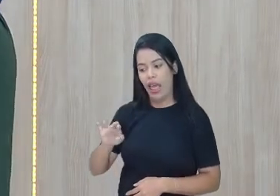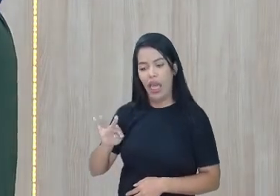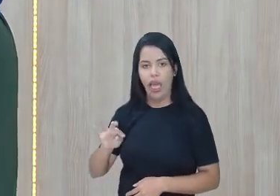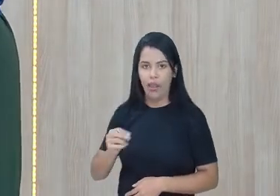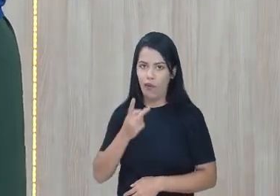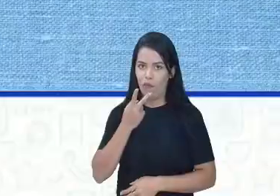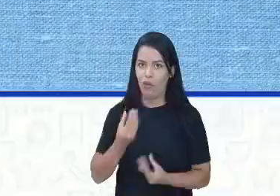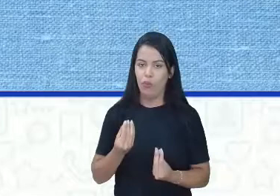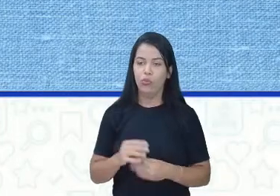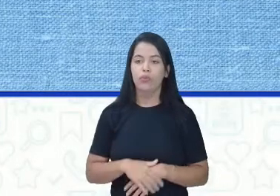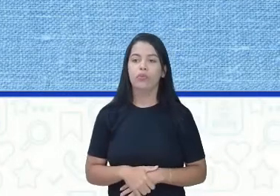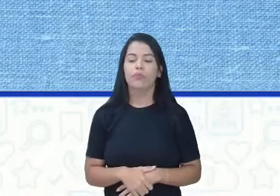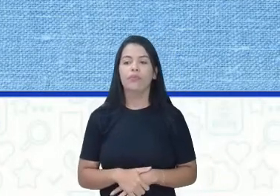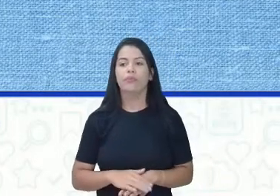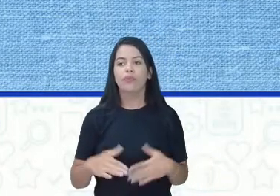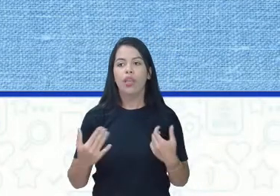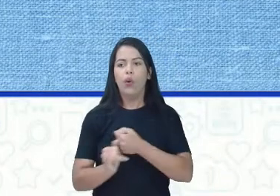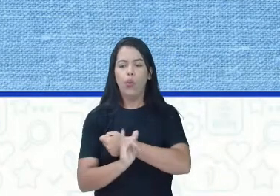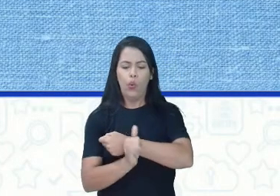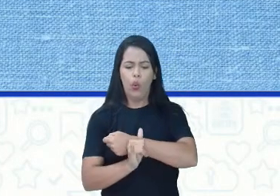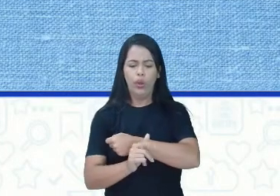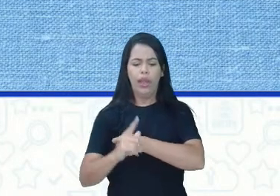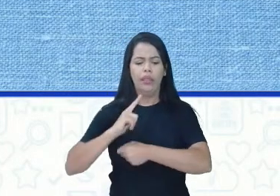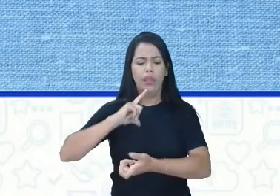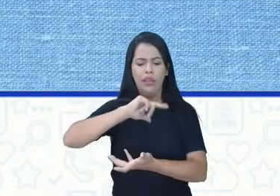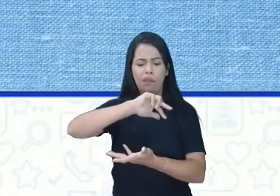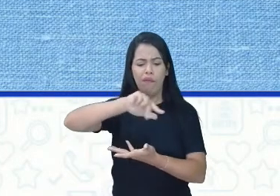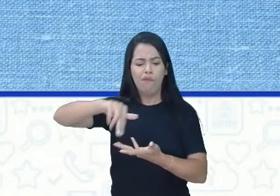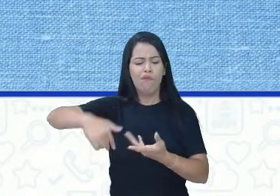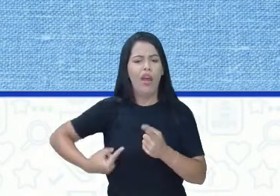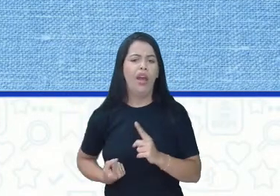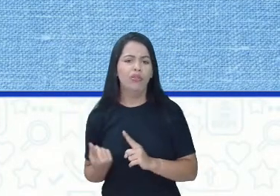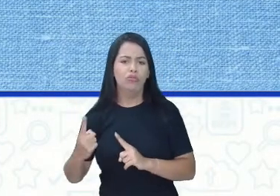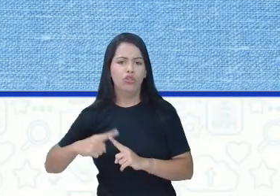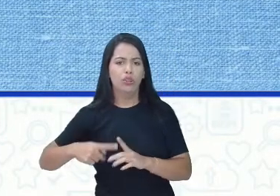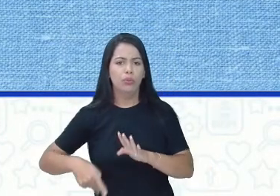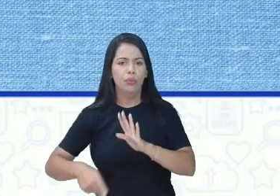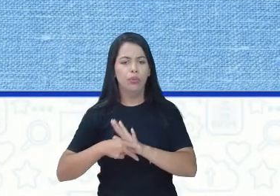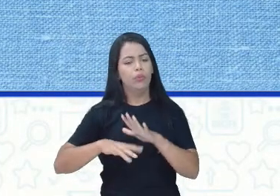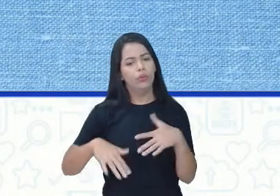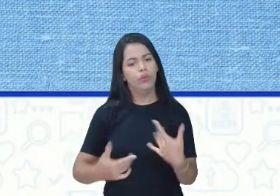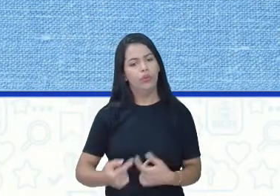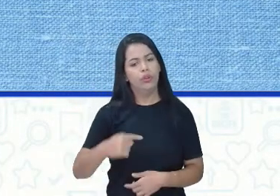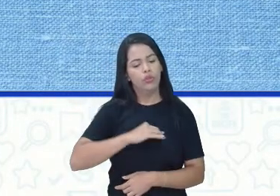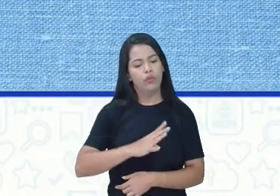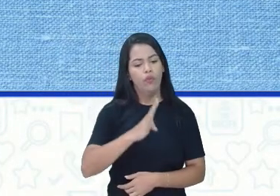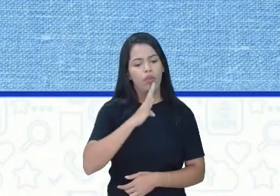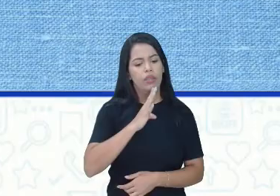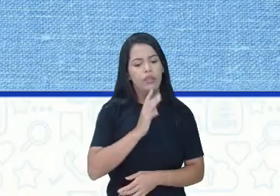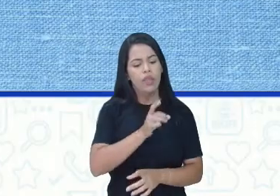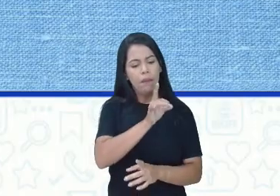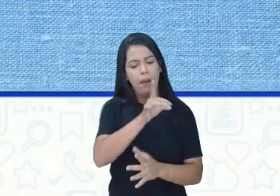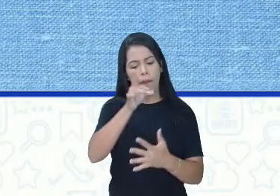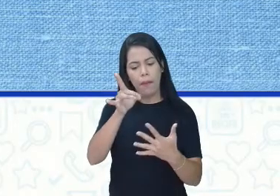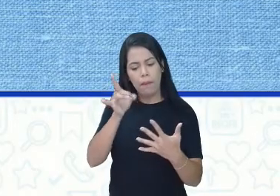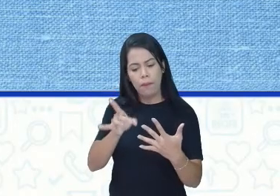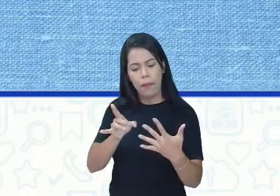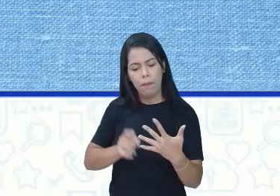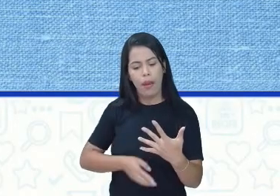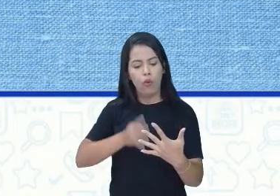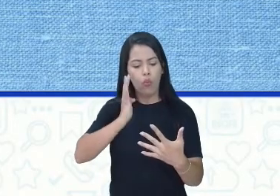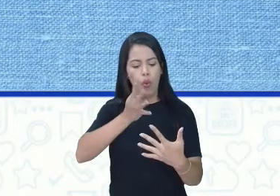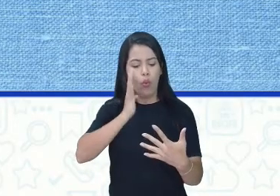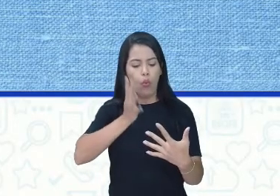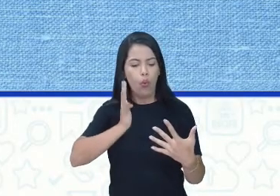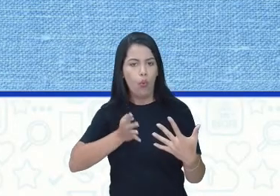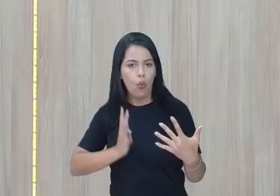crônicas existem em diversos tipos e agora a gente vai conhecer cada tipo de crônica, mais especificamente,